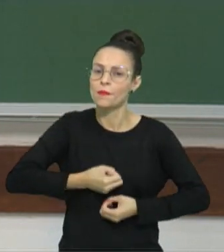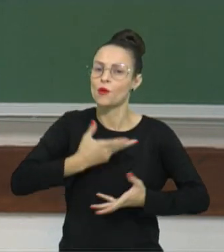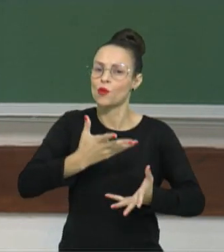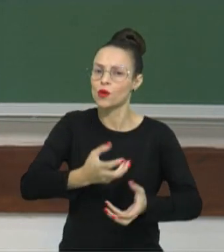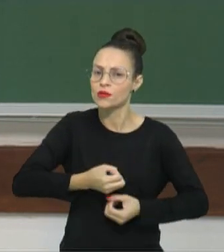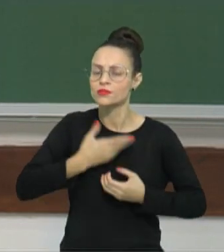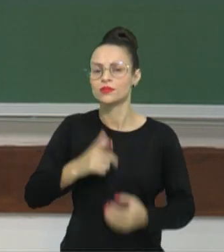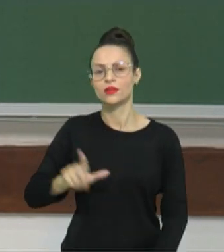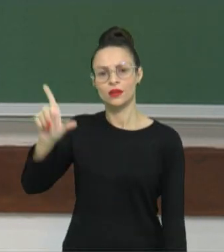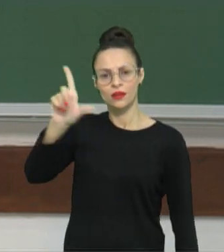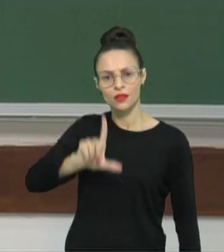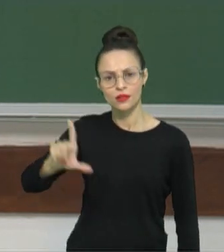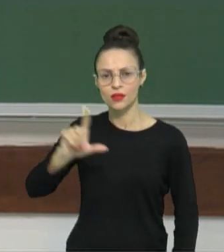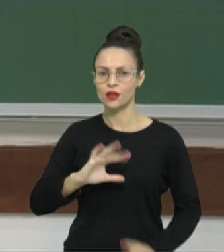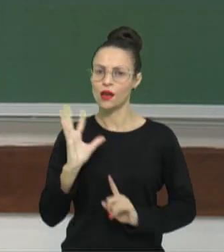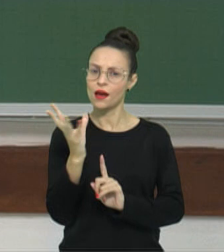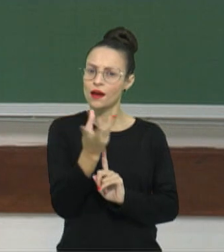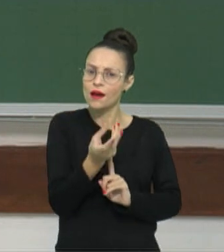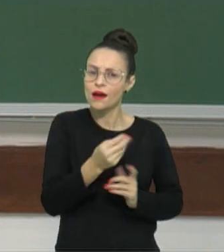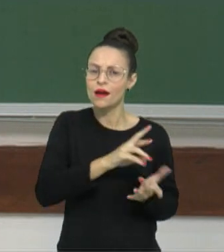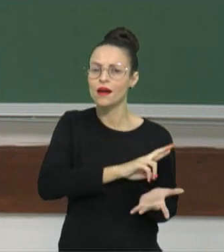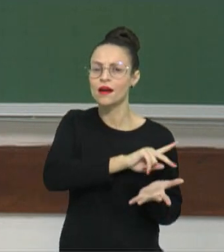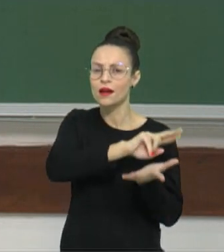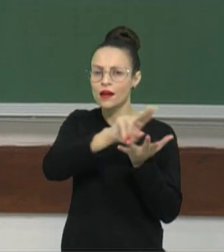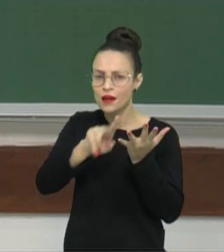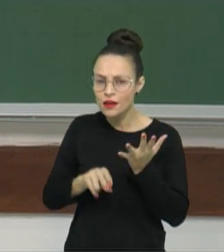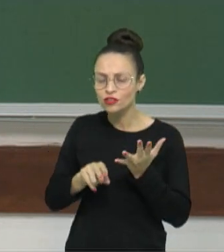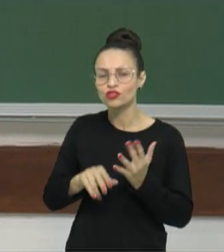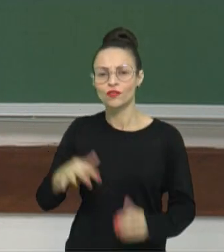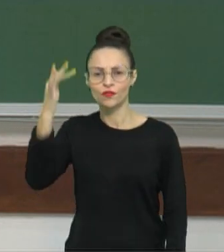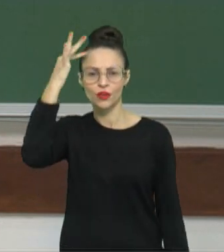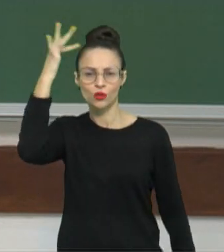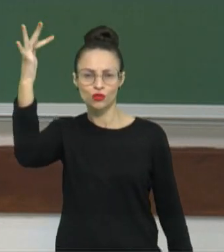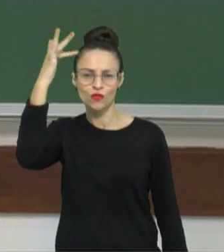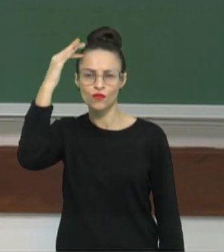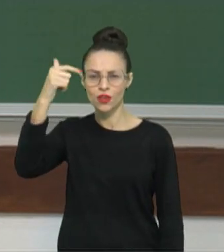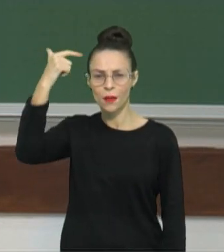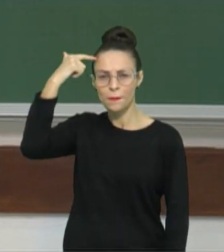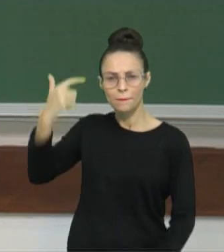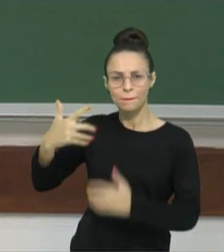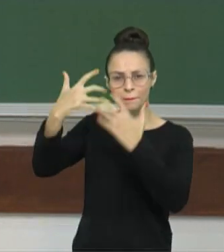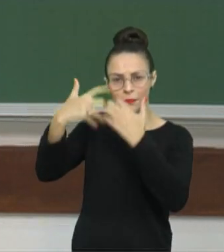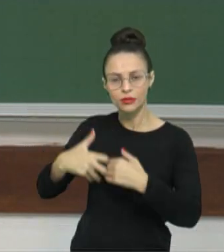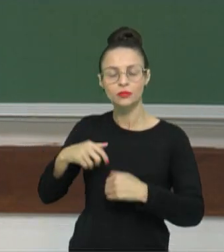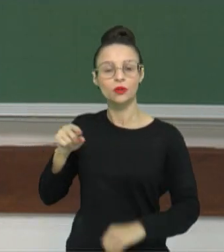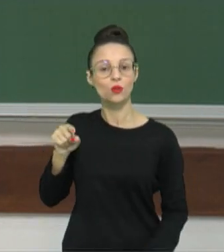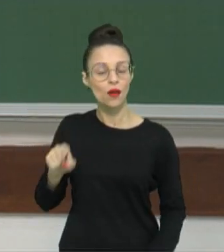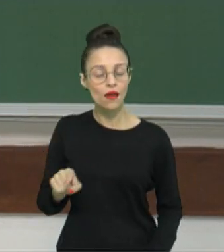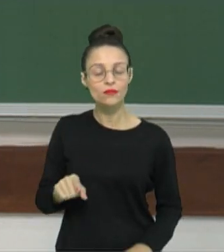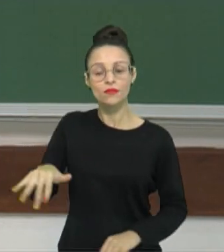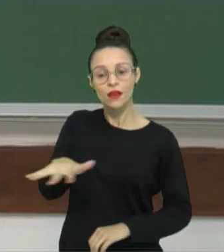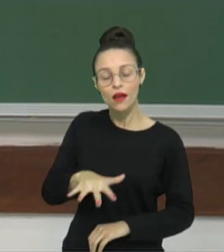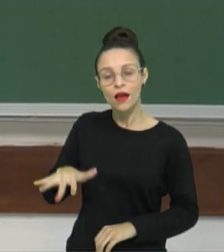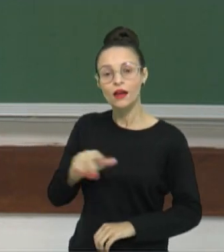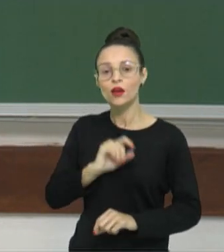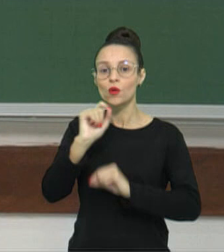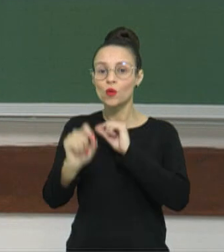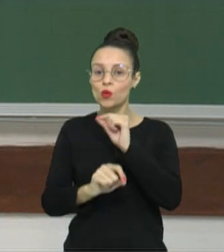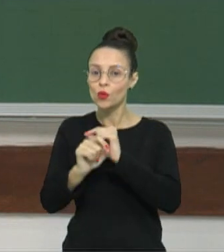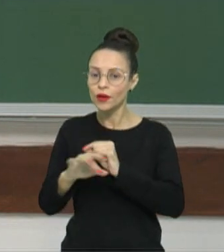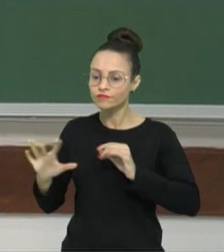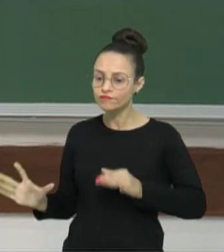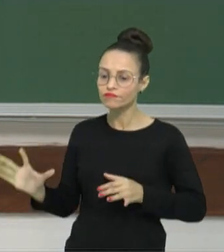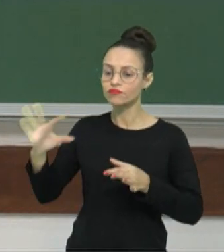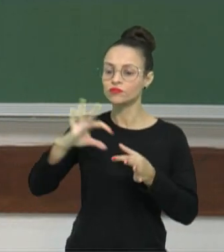a literatura, as artes, a filosofia, o pensamento. Na filologia se buscava reconstituir o